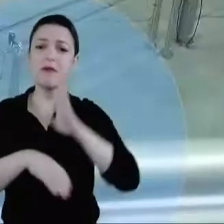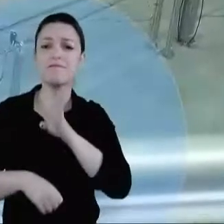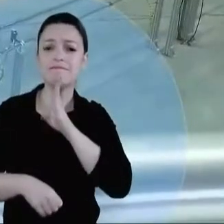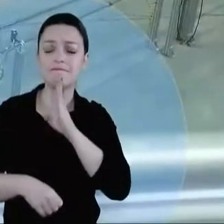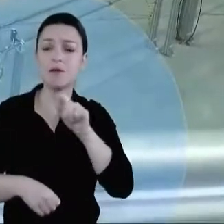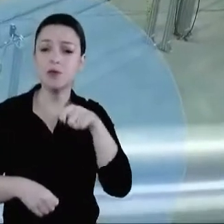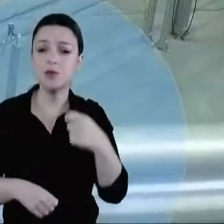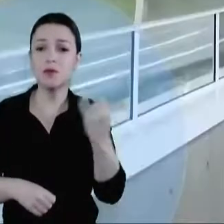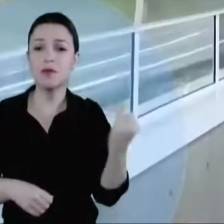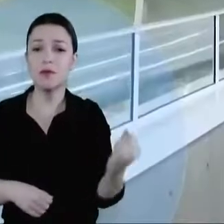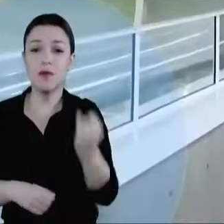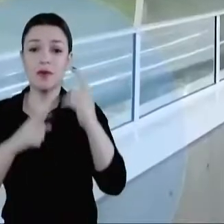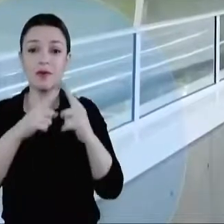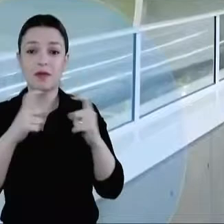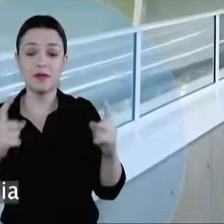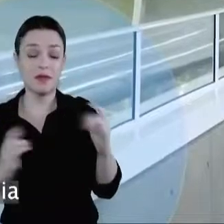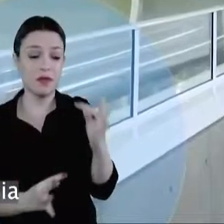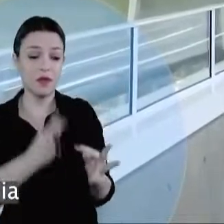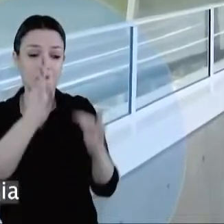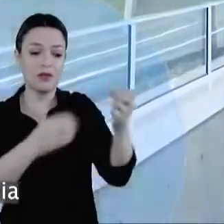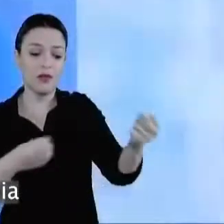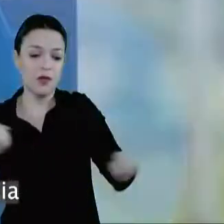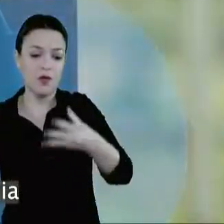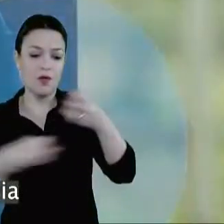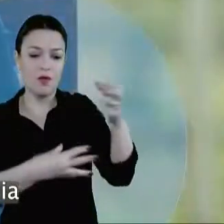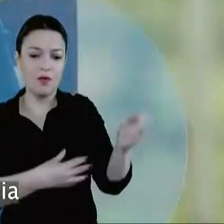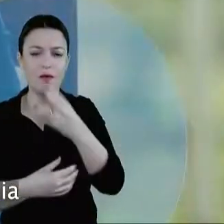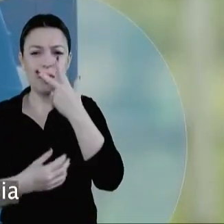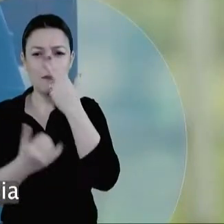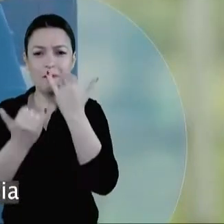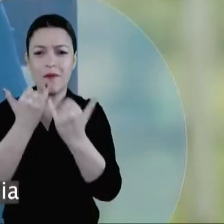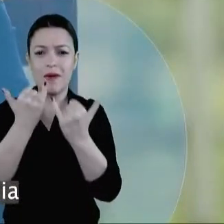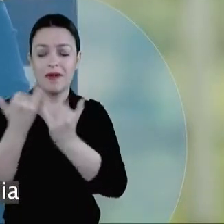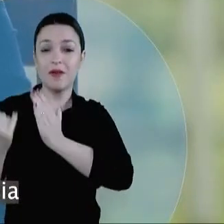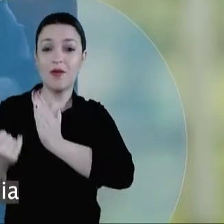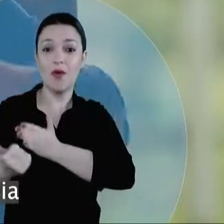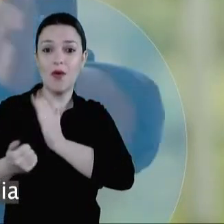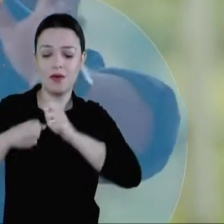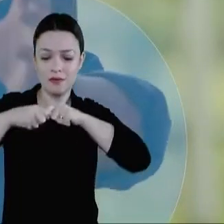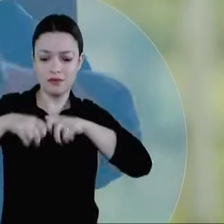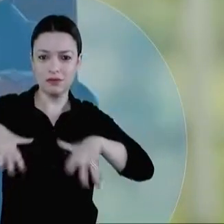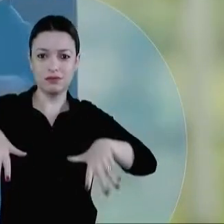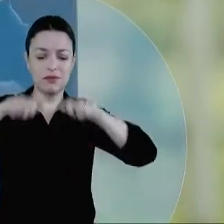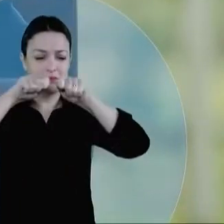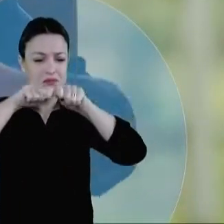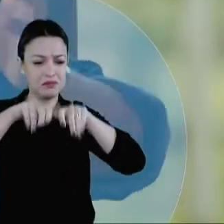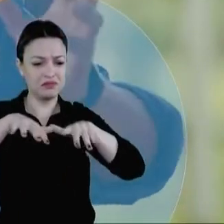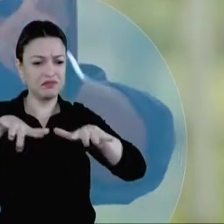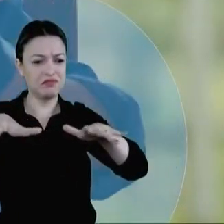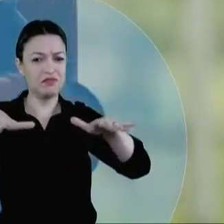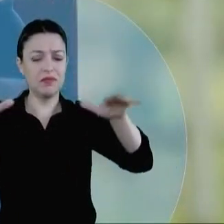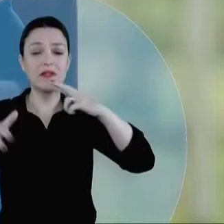mais a respeito da importância de ciência, tecnologia e inovações como um coração que bombeia